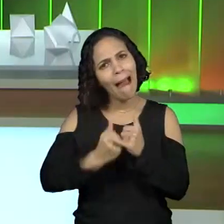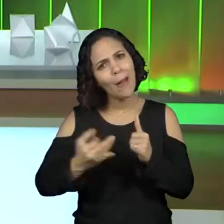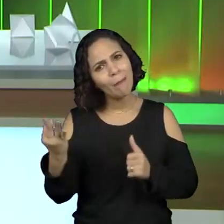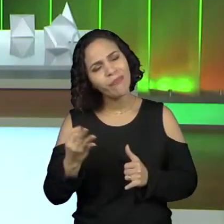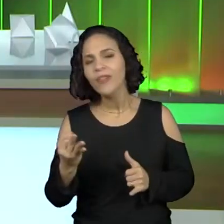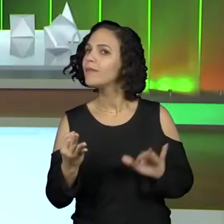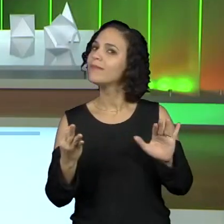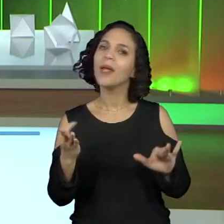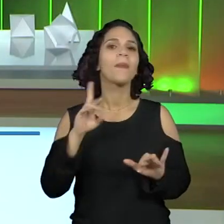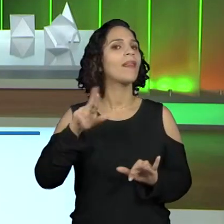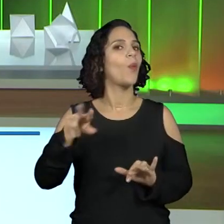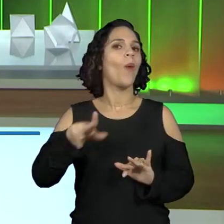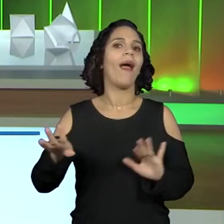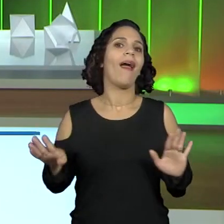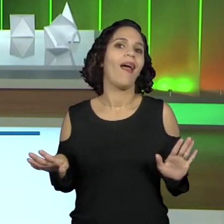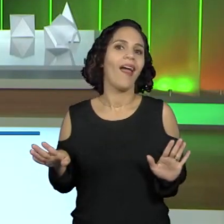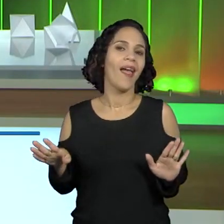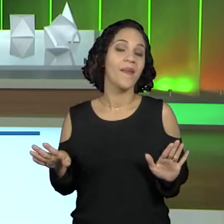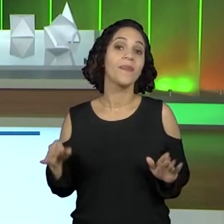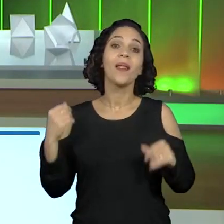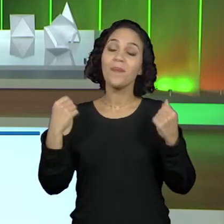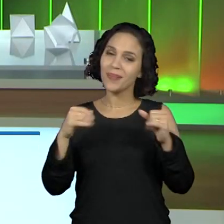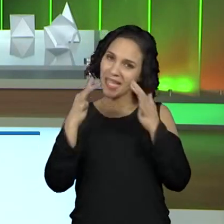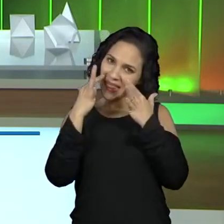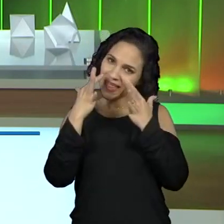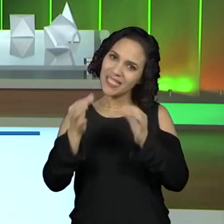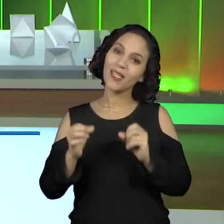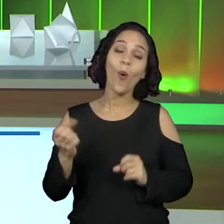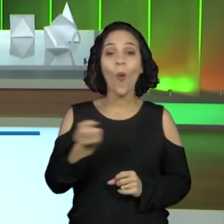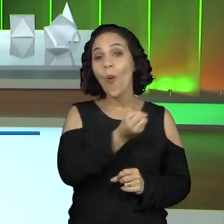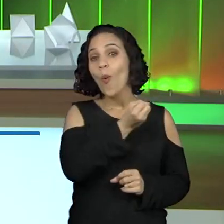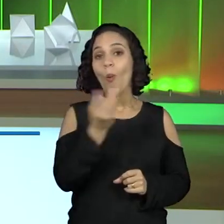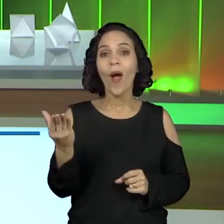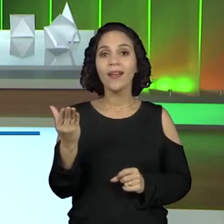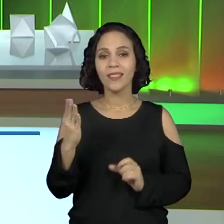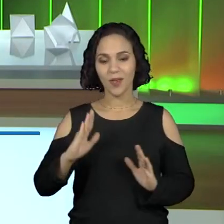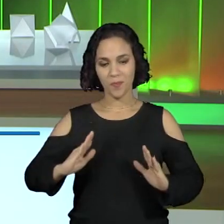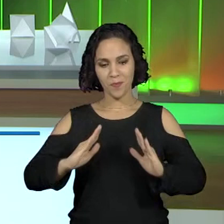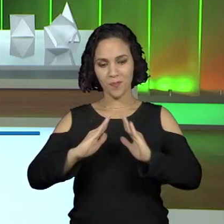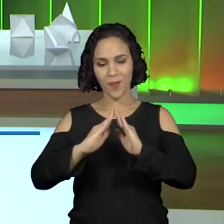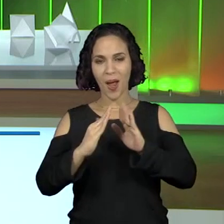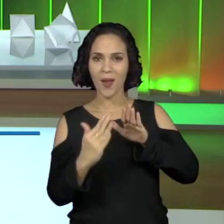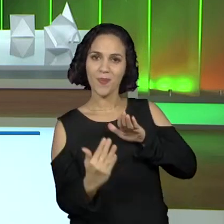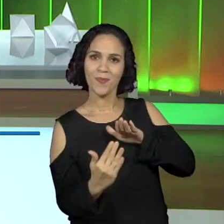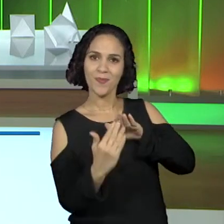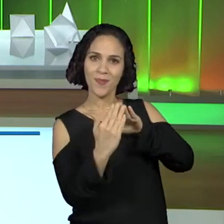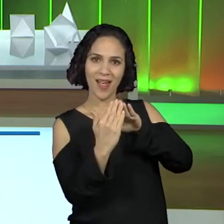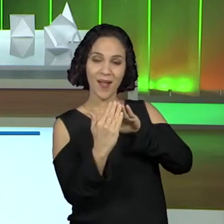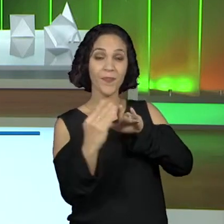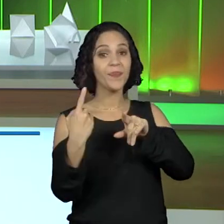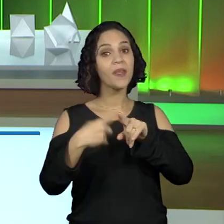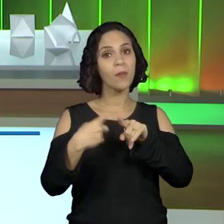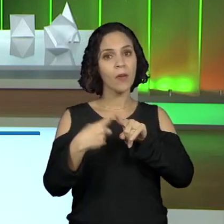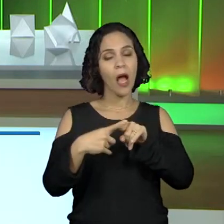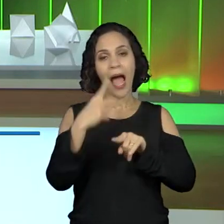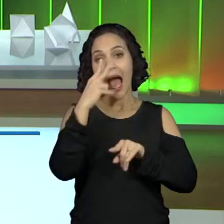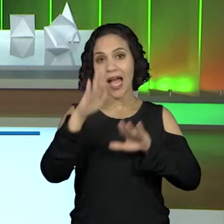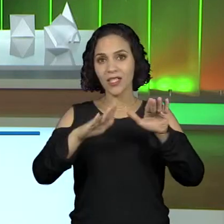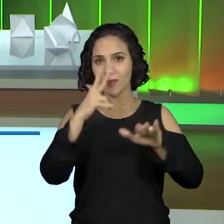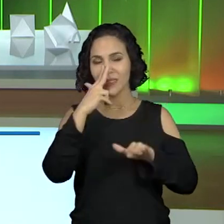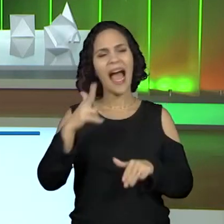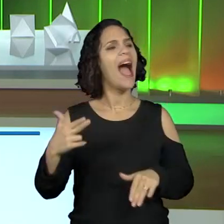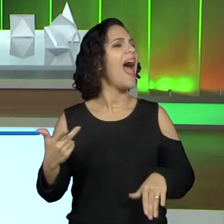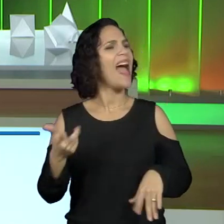é. Precisamos de atenção à quantidade de lados, porque a grosso modo pode parecer a